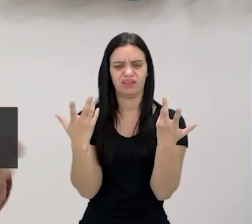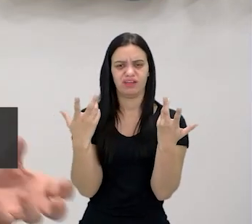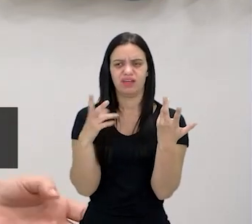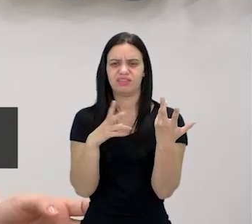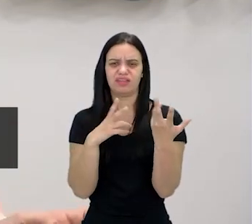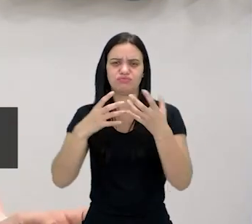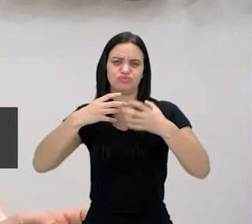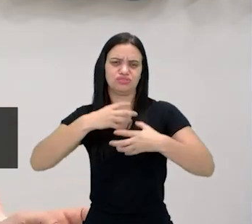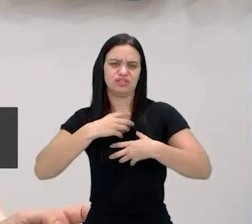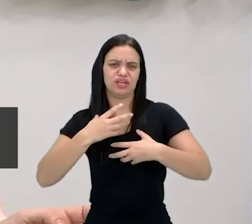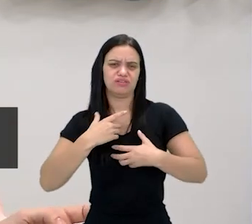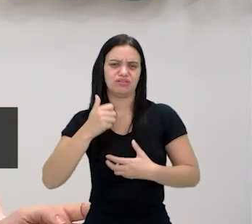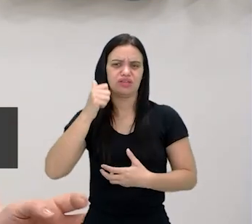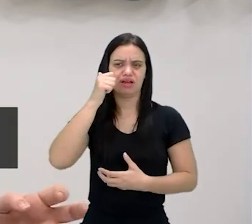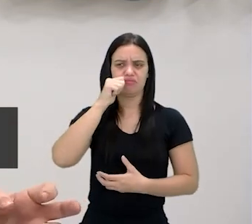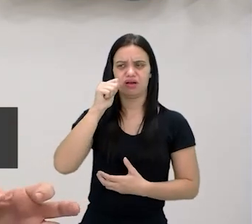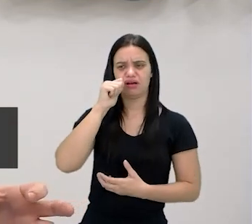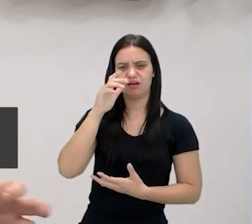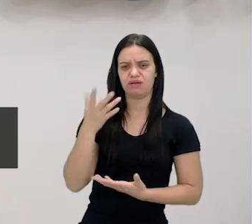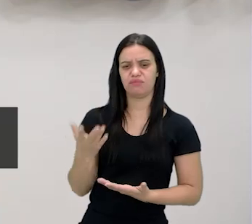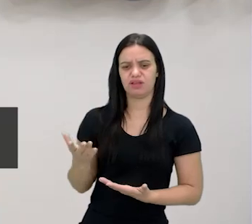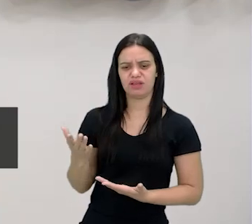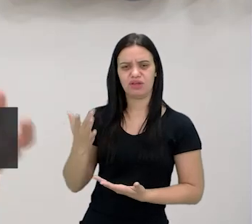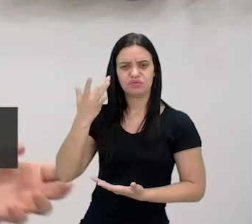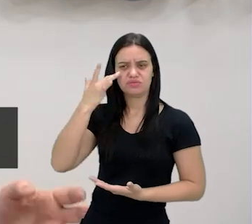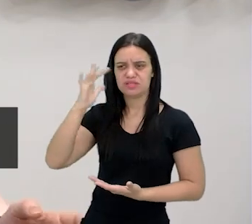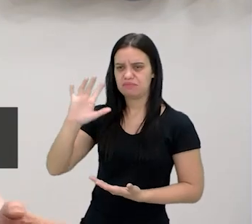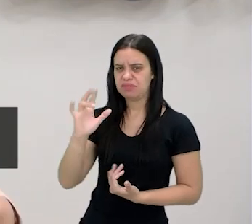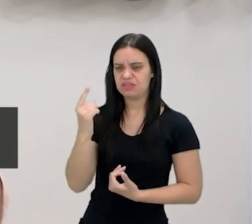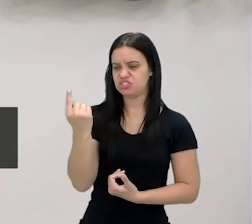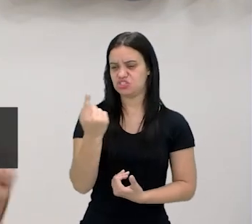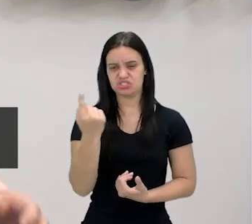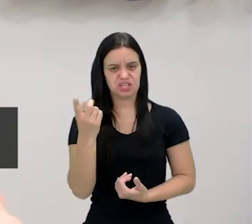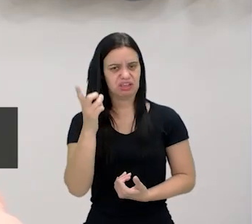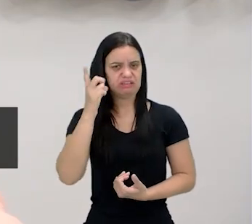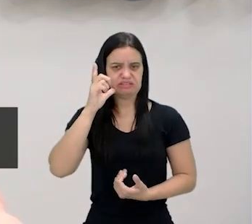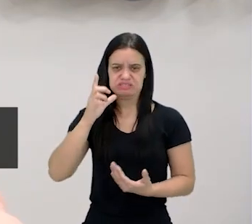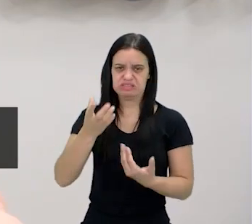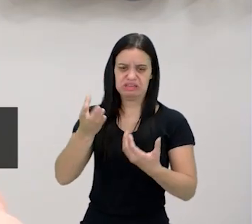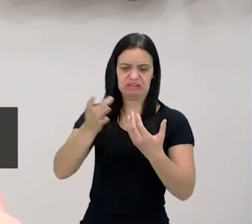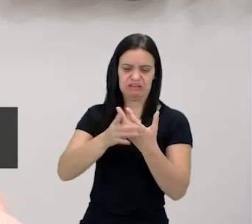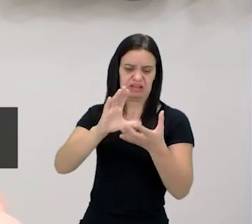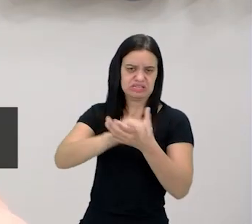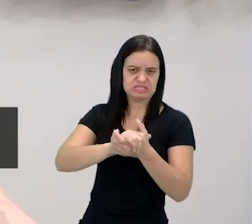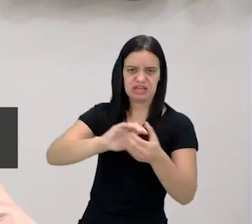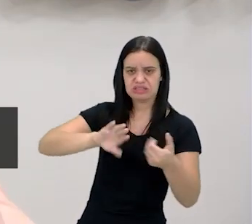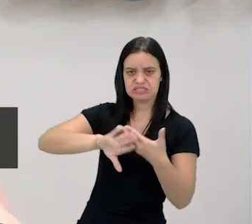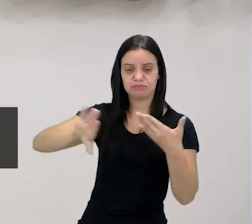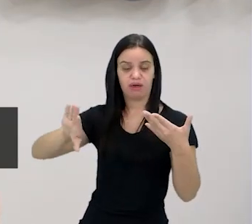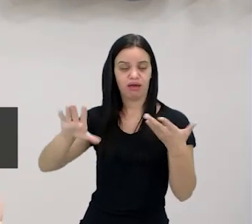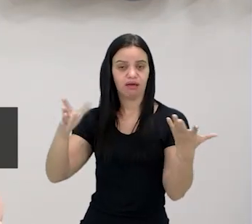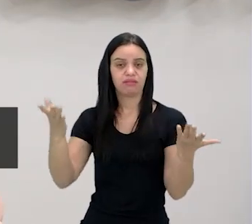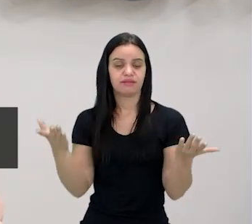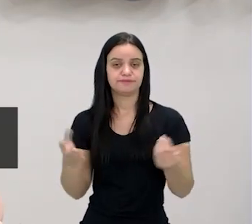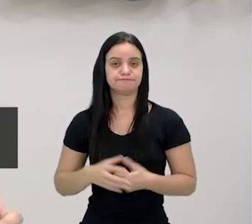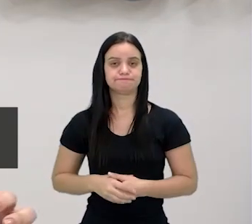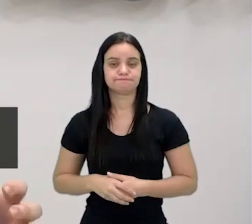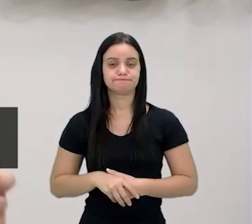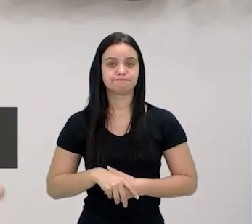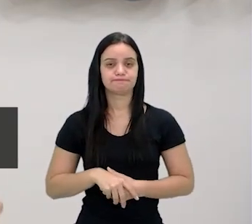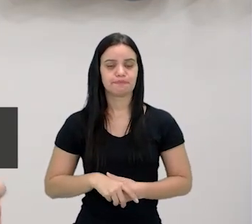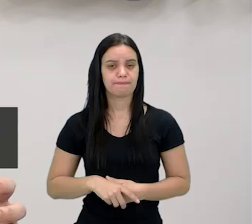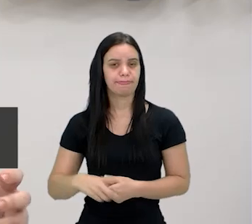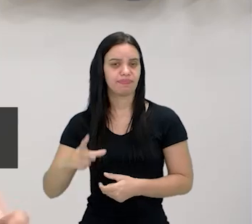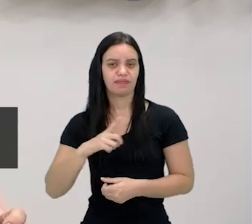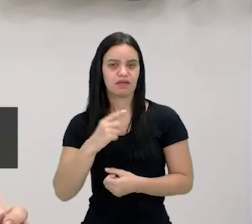olhares diferentes, porque era uma mulher naquela época, nem não sabia se era viúva, se era separada, depois viemos a saber que ela era viúva, mas assim, ela